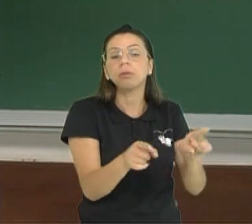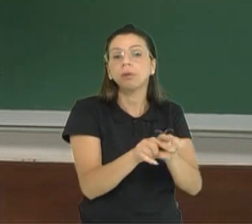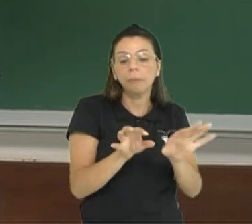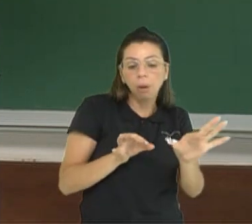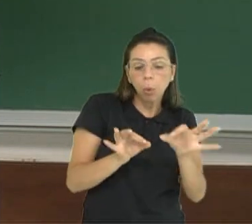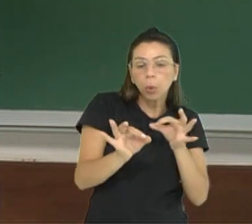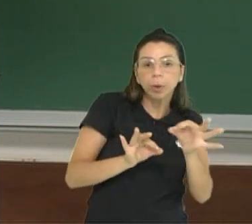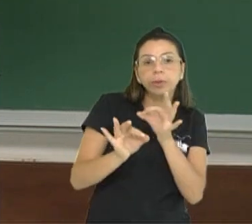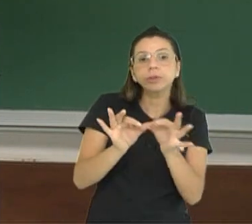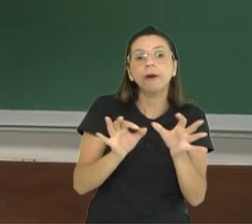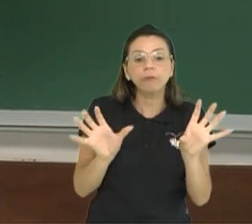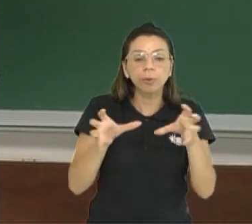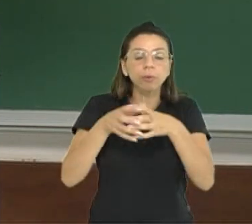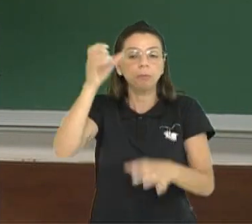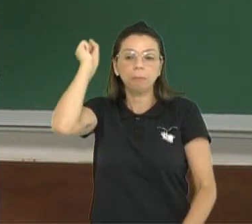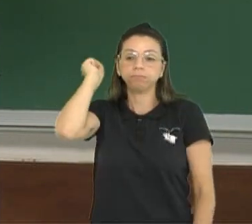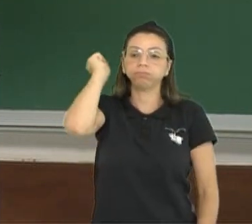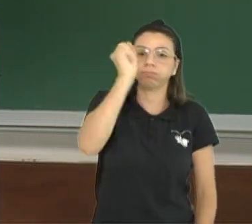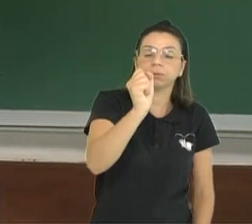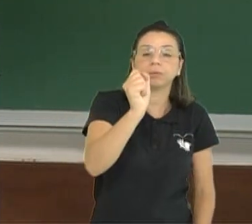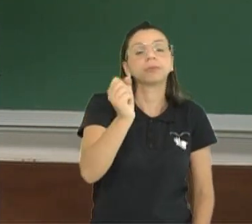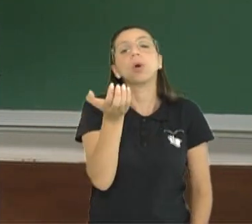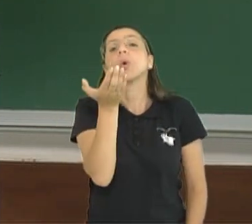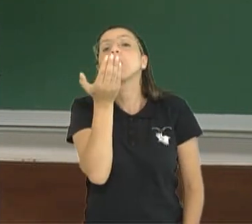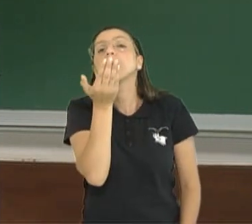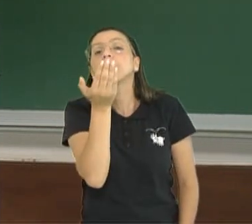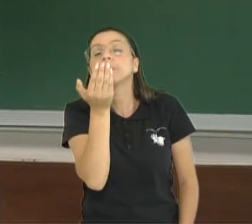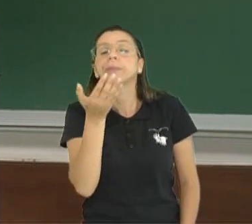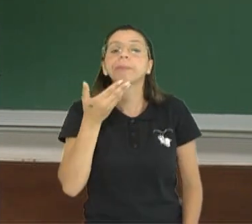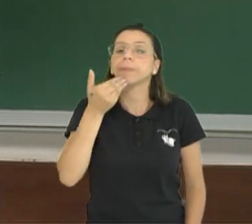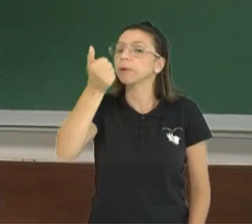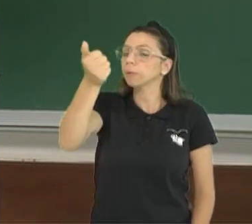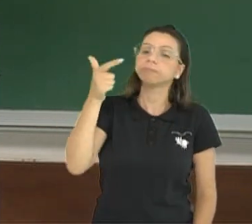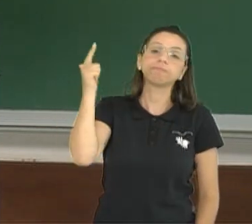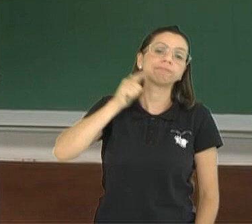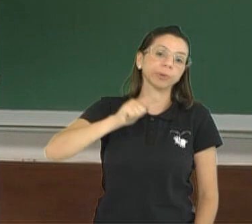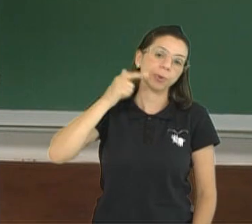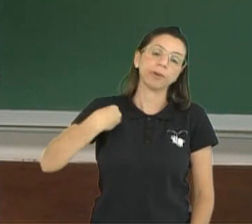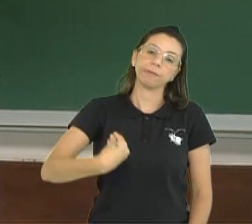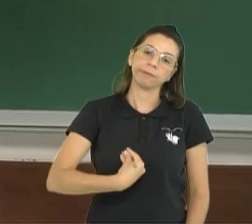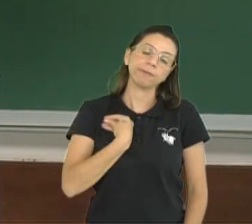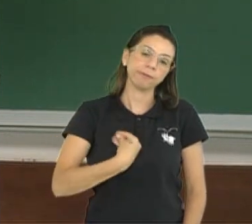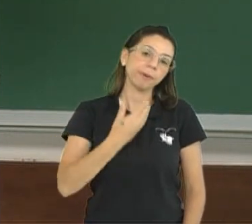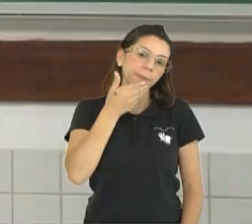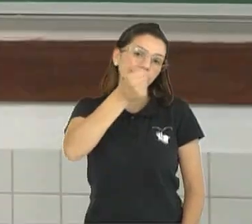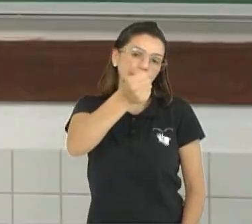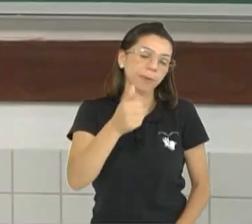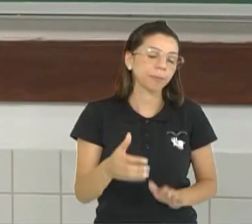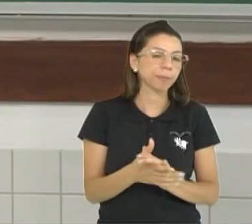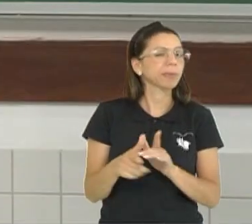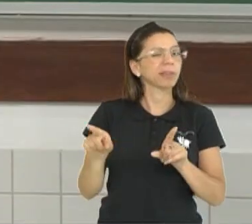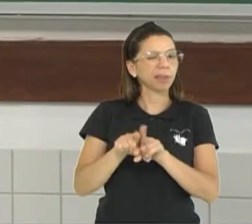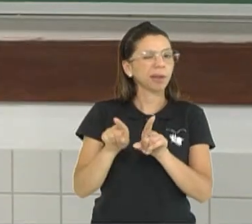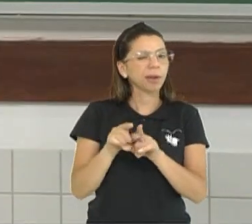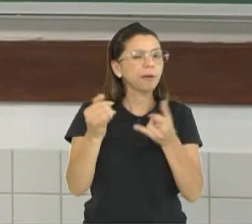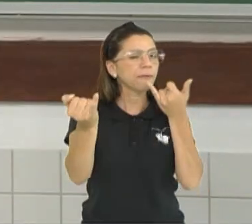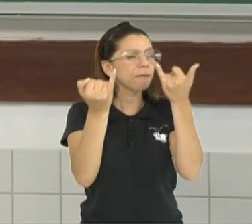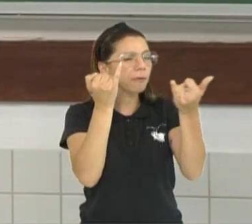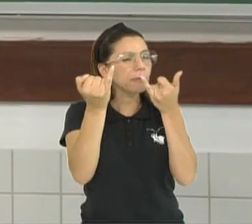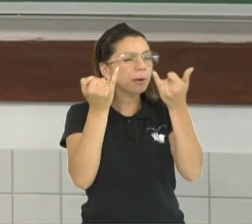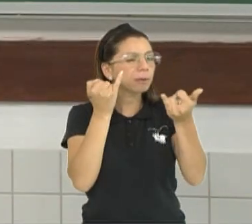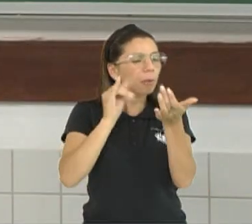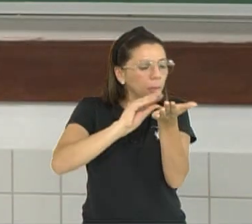organizavam caçadas. Se ele se alimenta melhor, é claro que ele consegue sobreviver melhor. Alguns dados interessantes para a